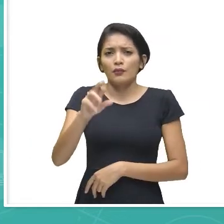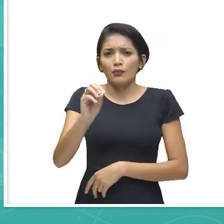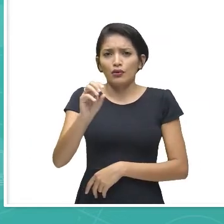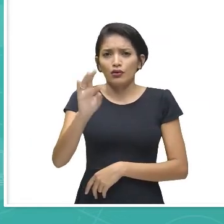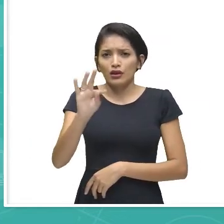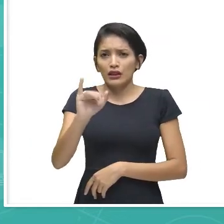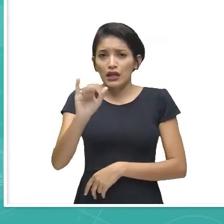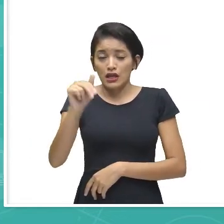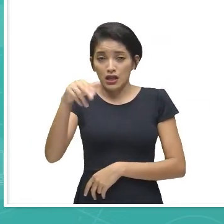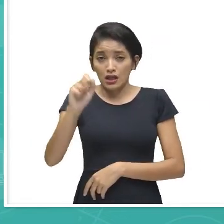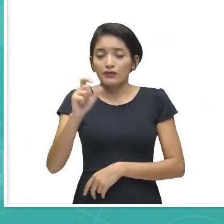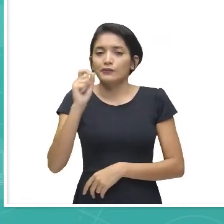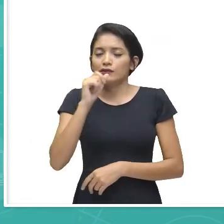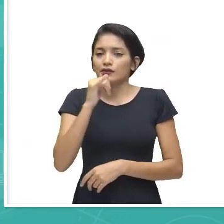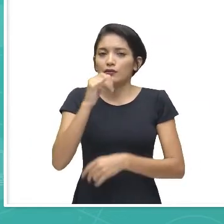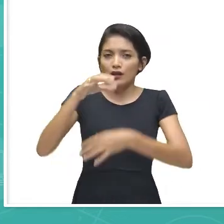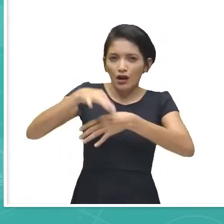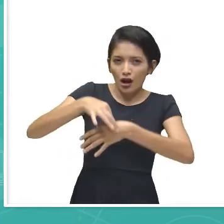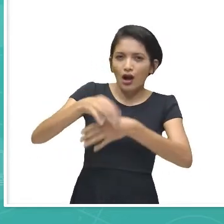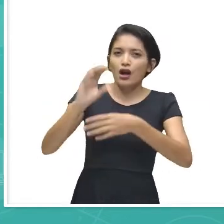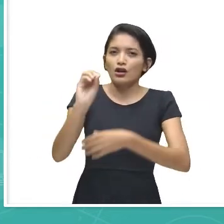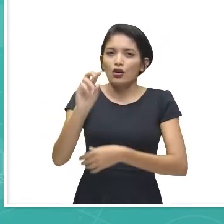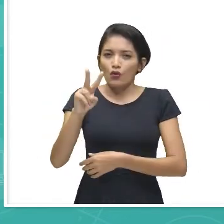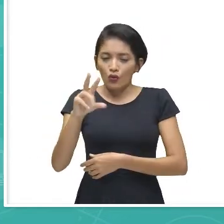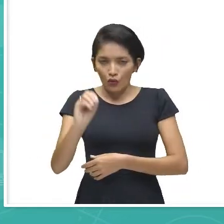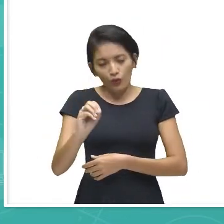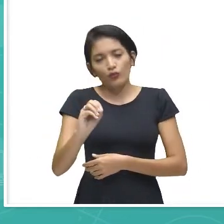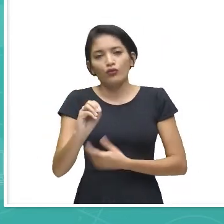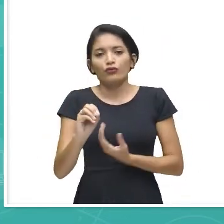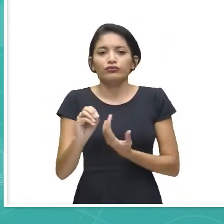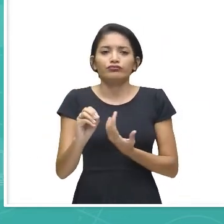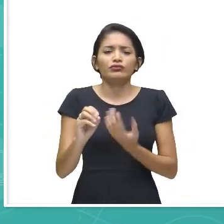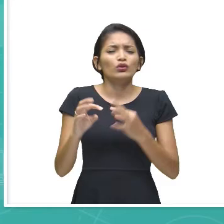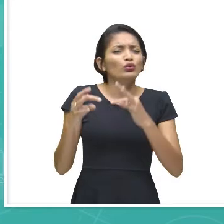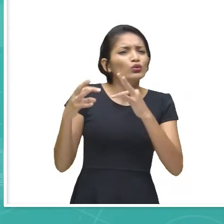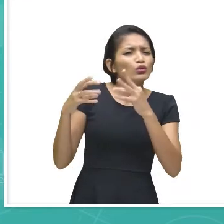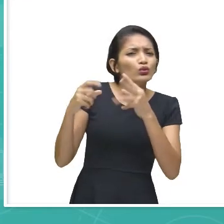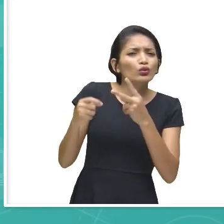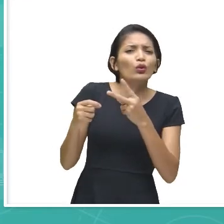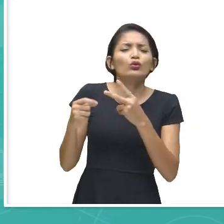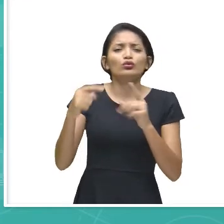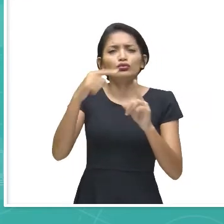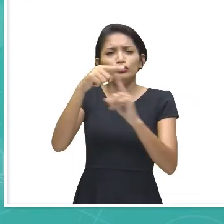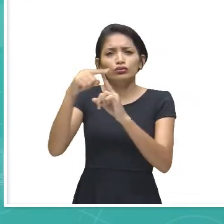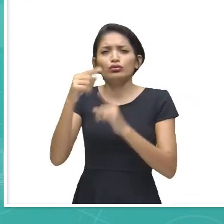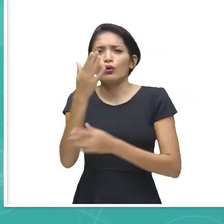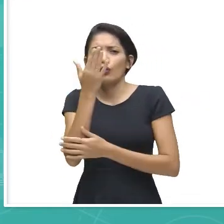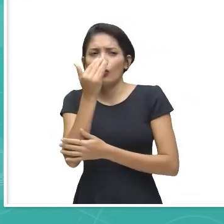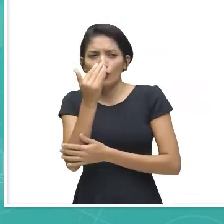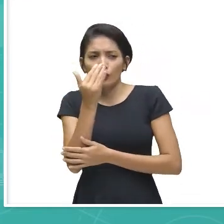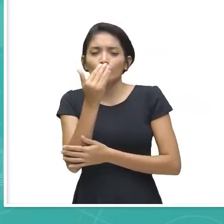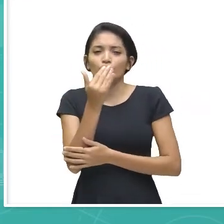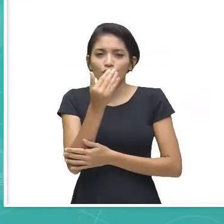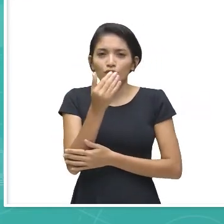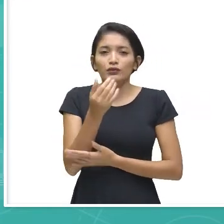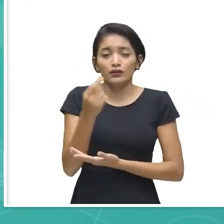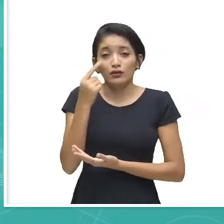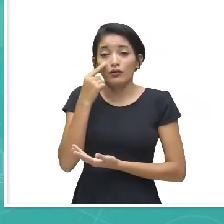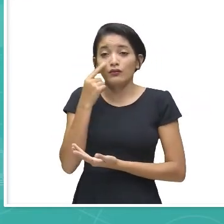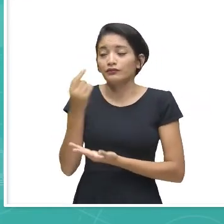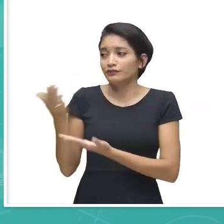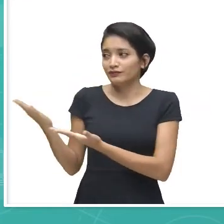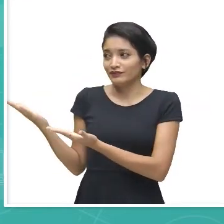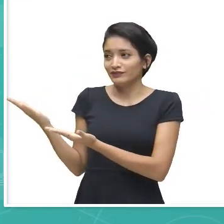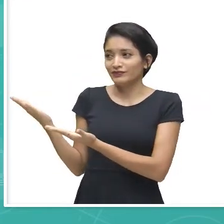como carnes, ovos, tá? E todos os outros tipos de alimentos que são